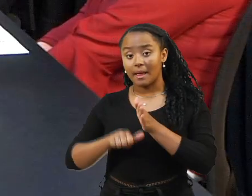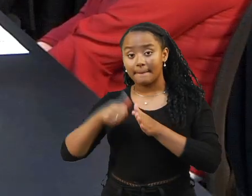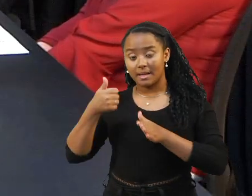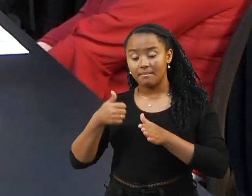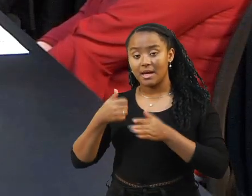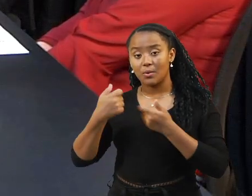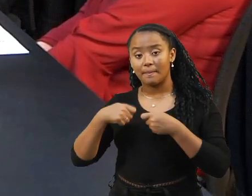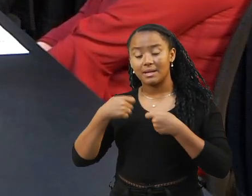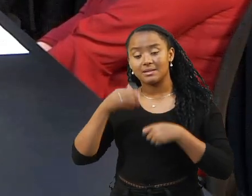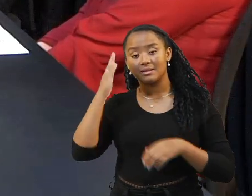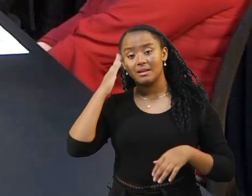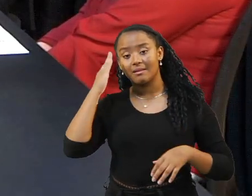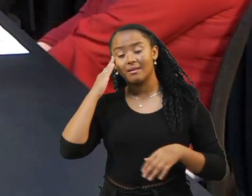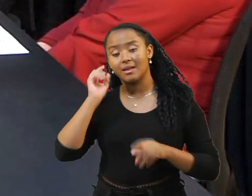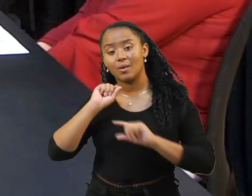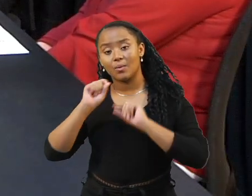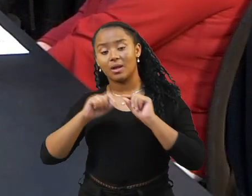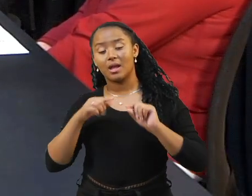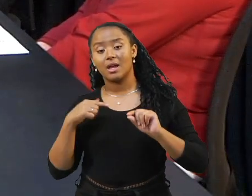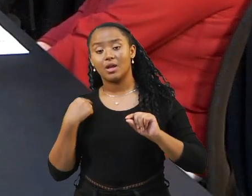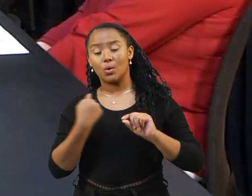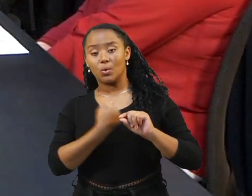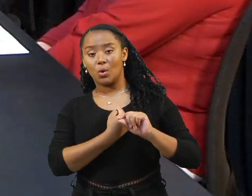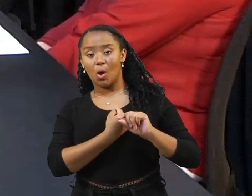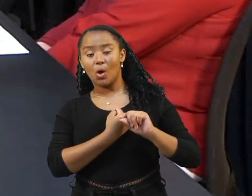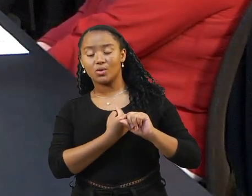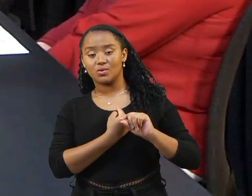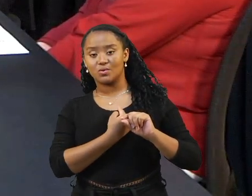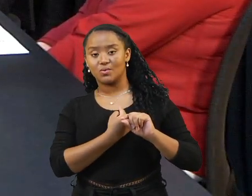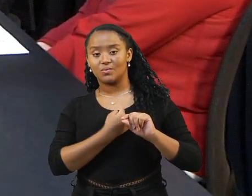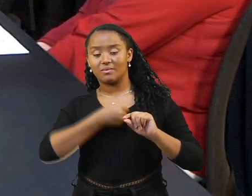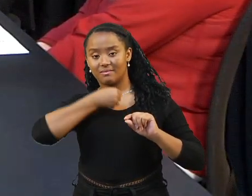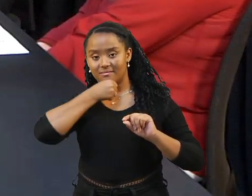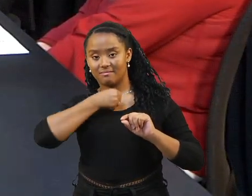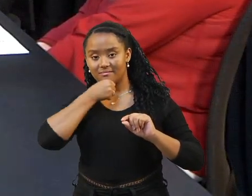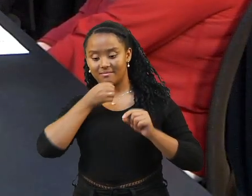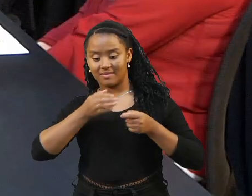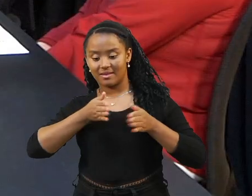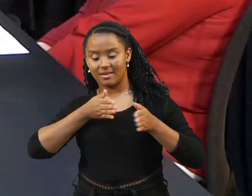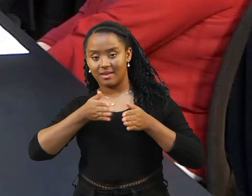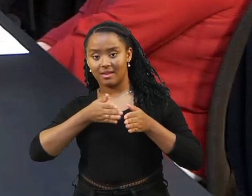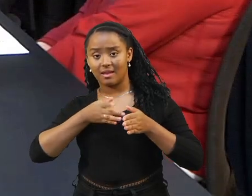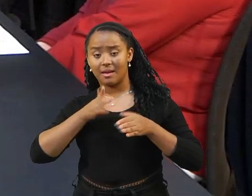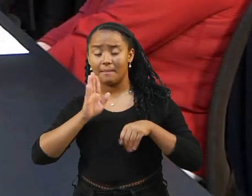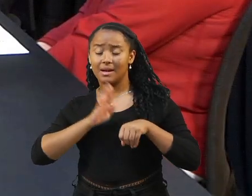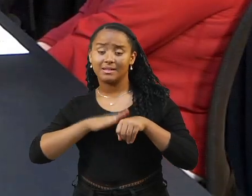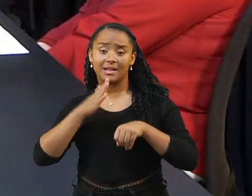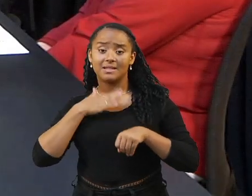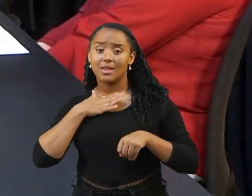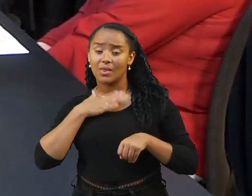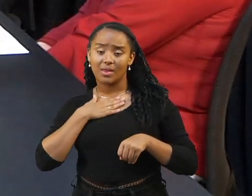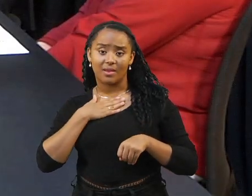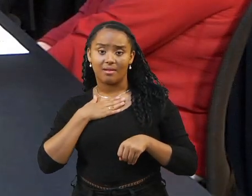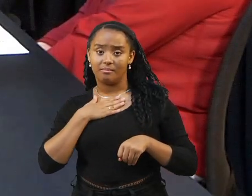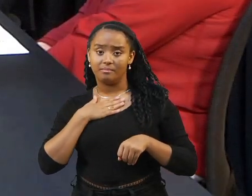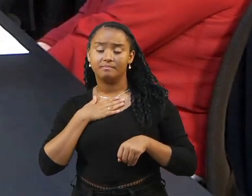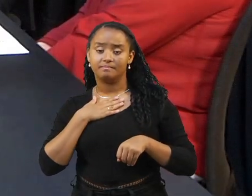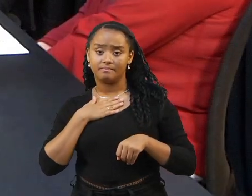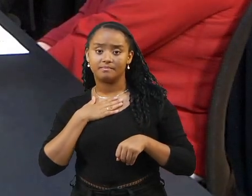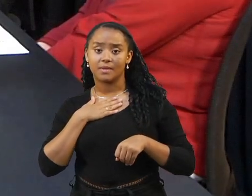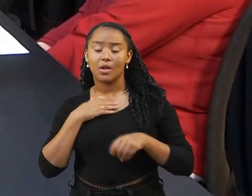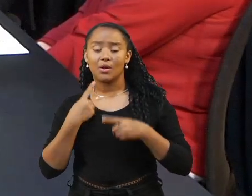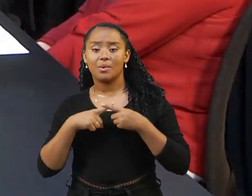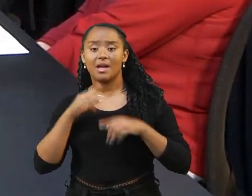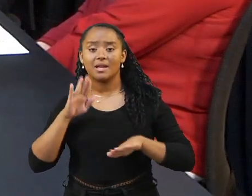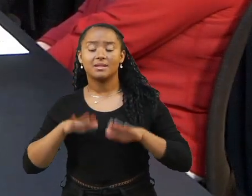Primeiro, a gente tem que entender que o nosso envelhecimento é nosso. Porque o estilo de vida